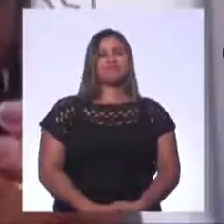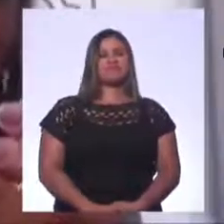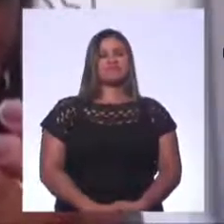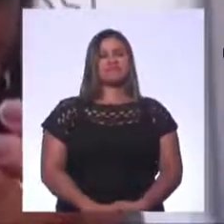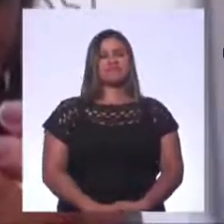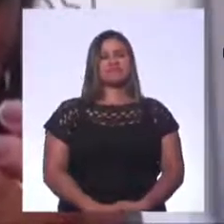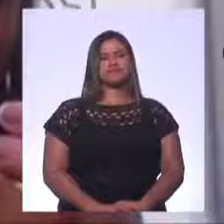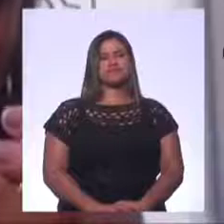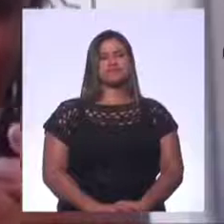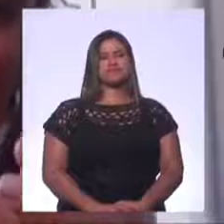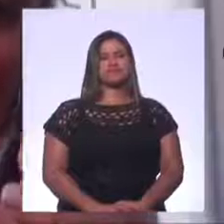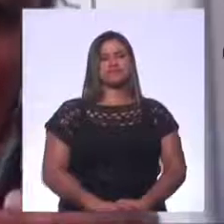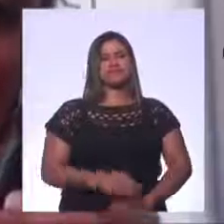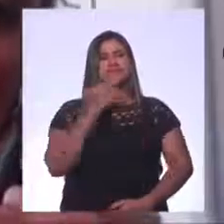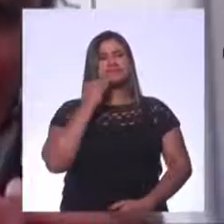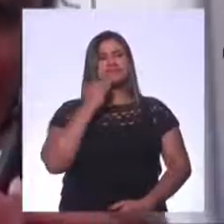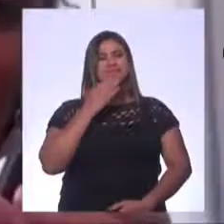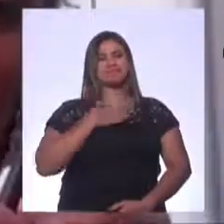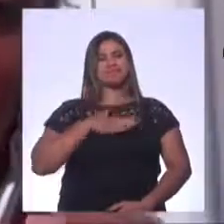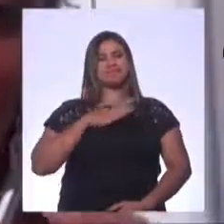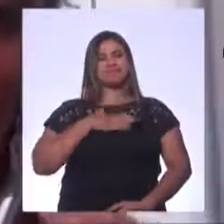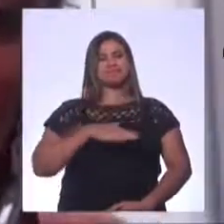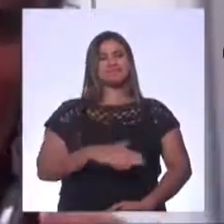Estou tentando, vamos lá.